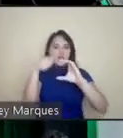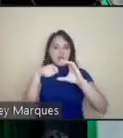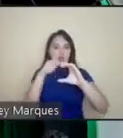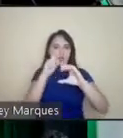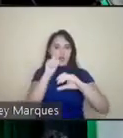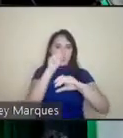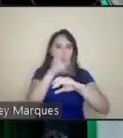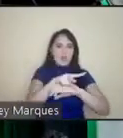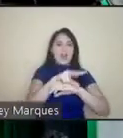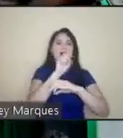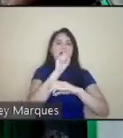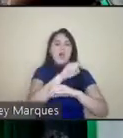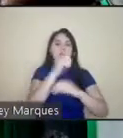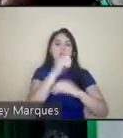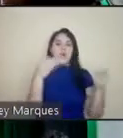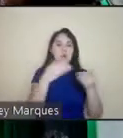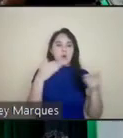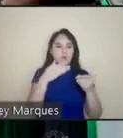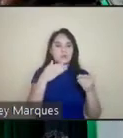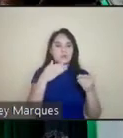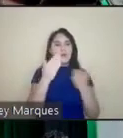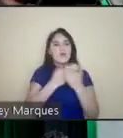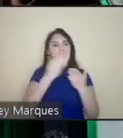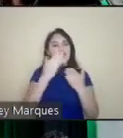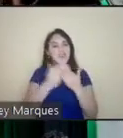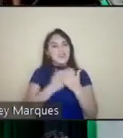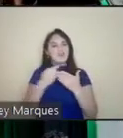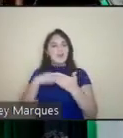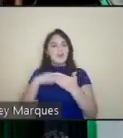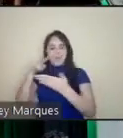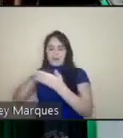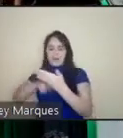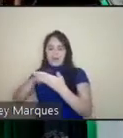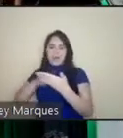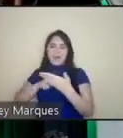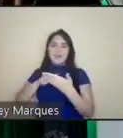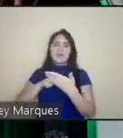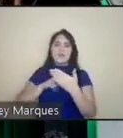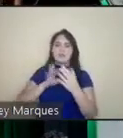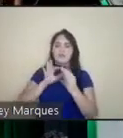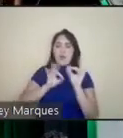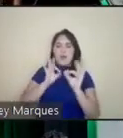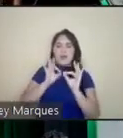Nicholas Berg. Ele mandou um livro para mim e eu fiz a resenha do Nicholas.